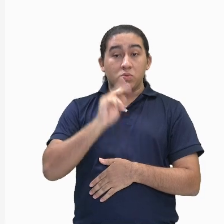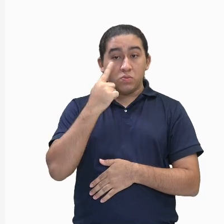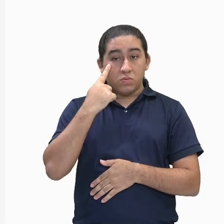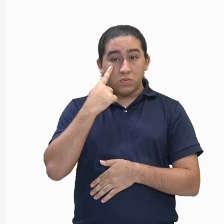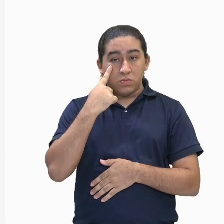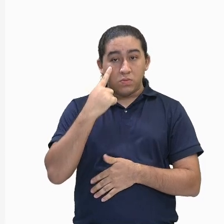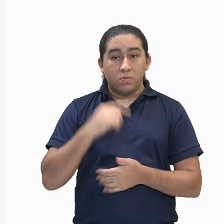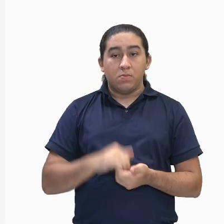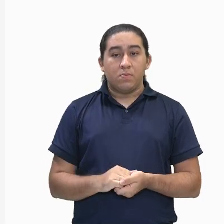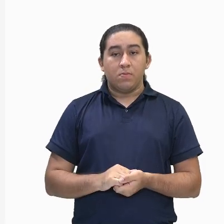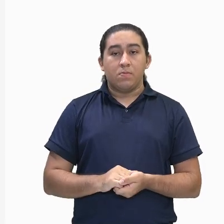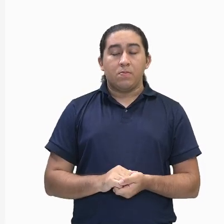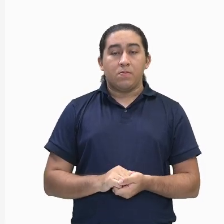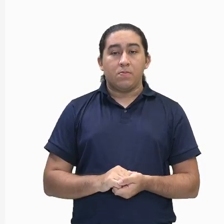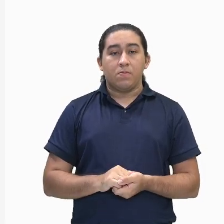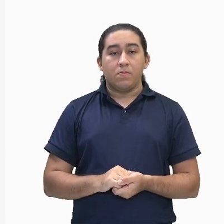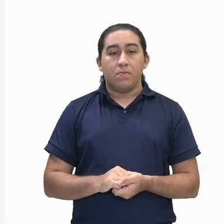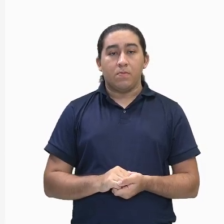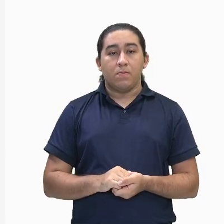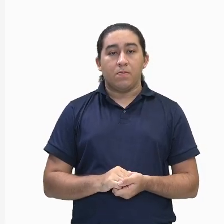que são os ritos religiosos?